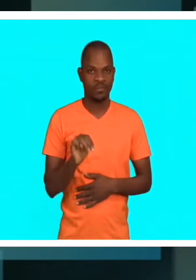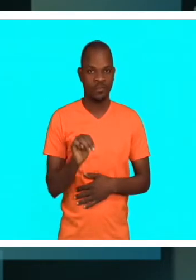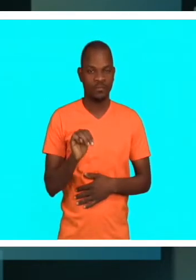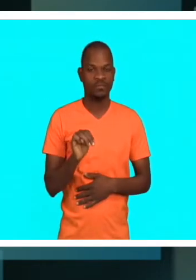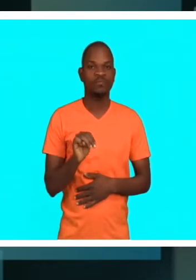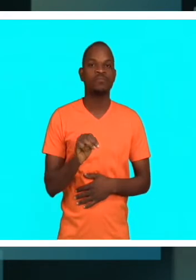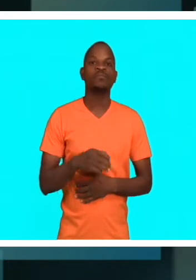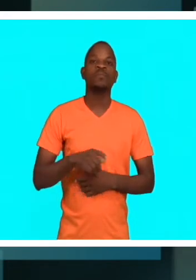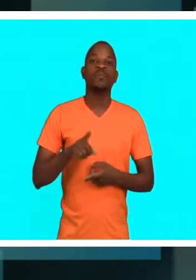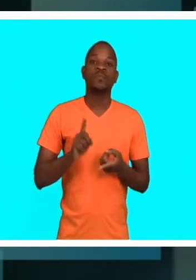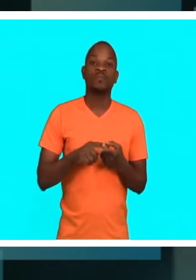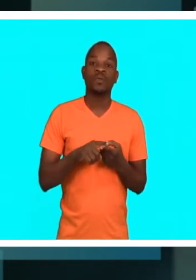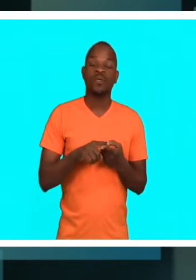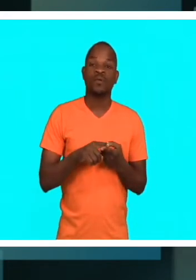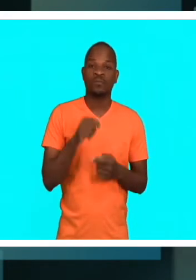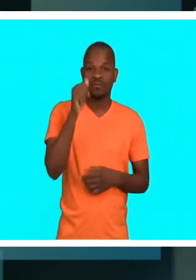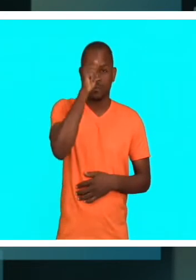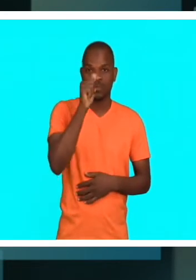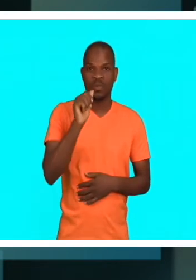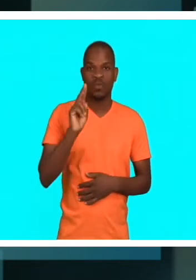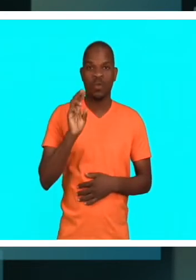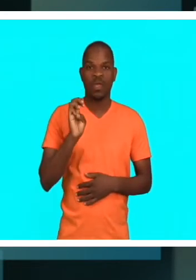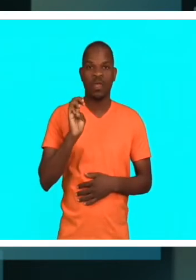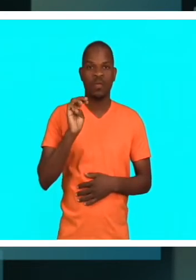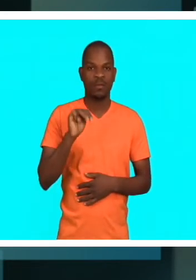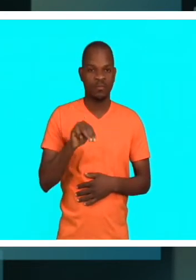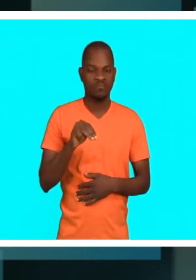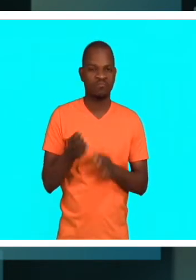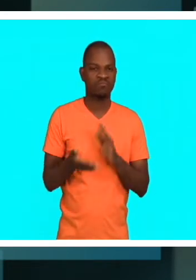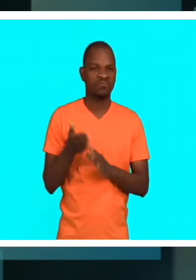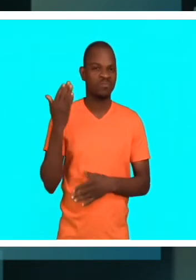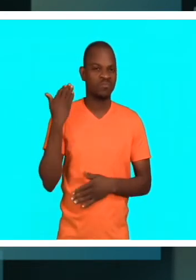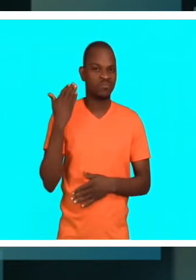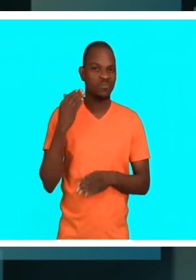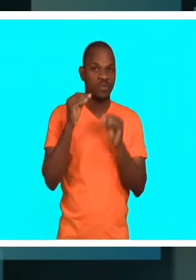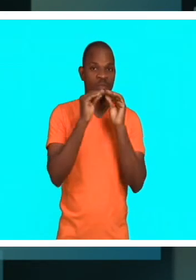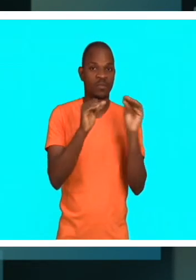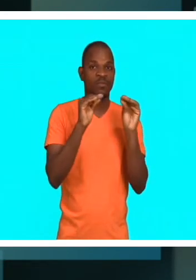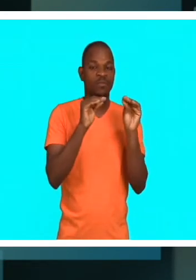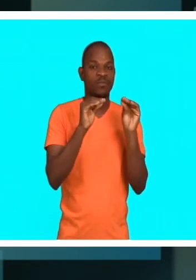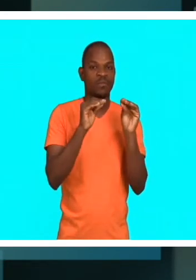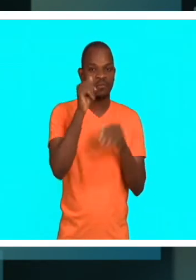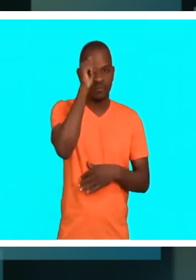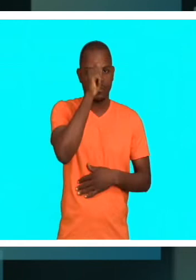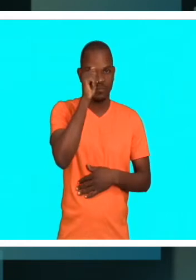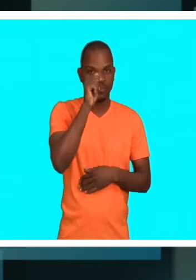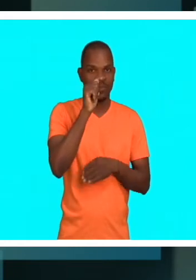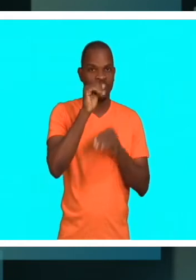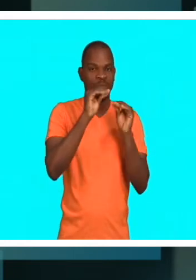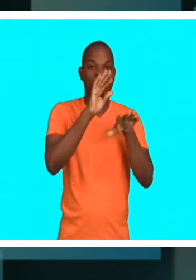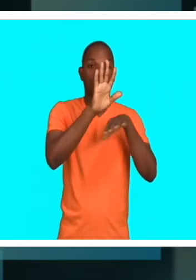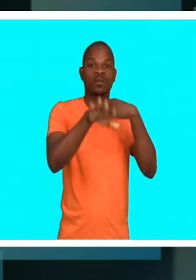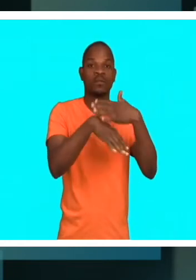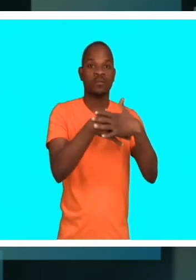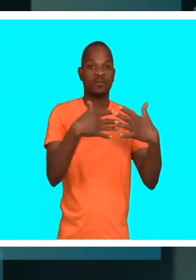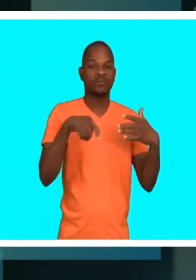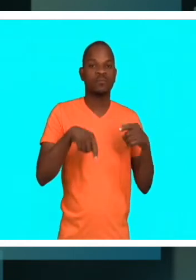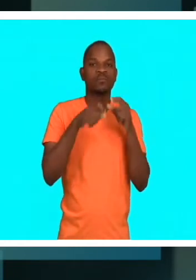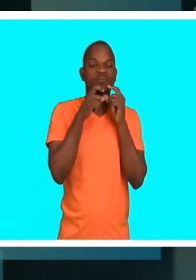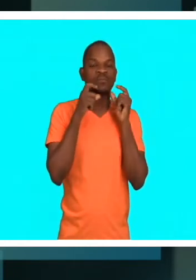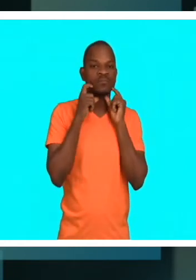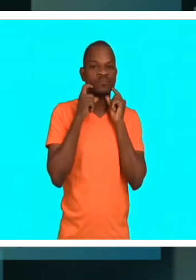Universidade Eduardo Mondiana. O Eduardo Mondiana começou há muito pouco tempo a formação na língua de... na